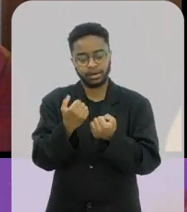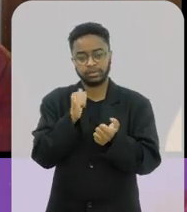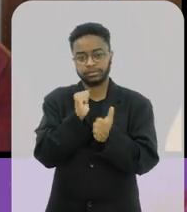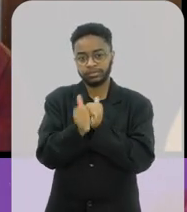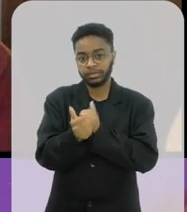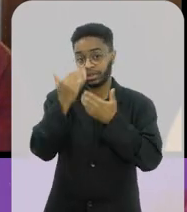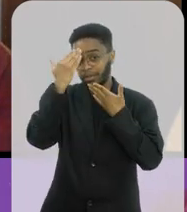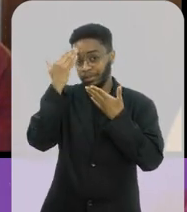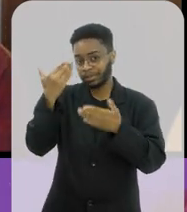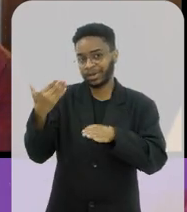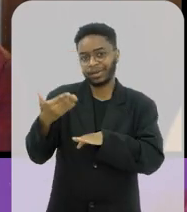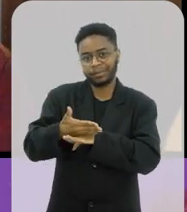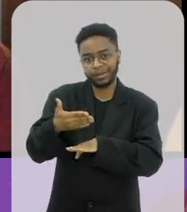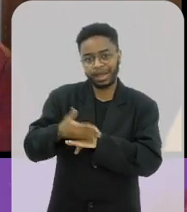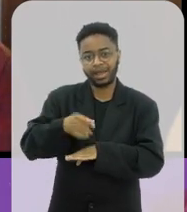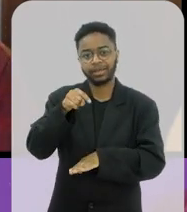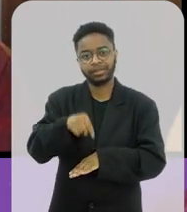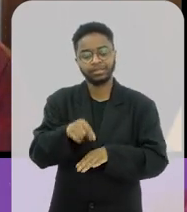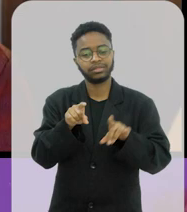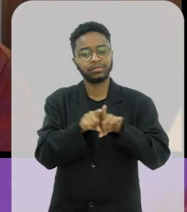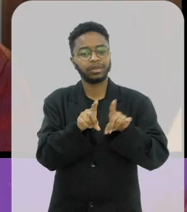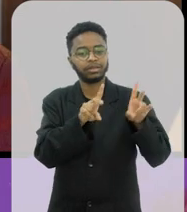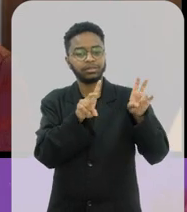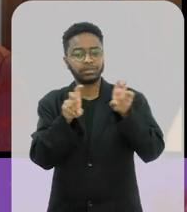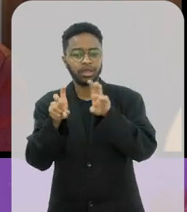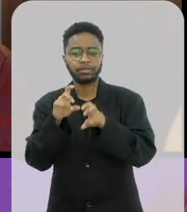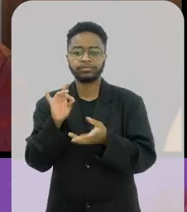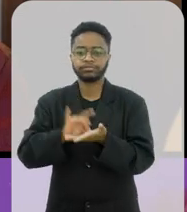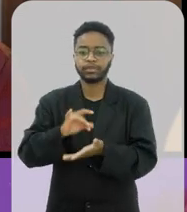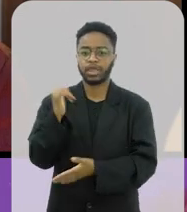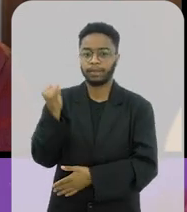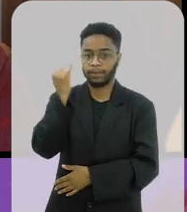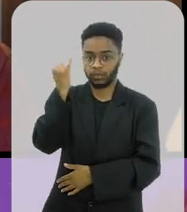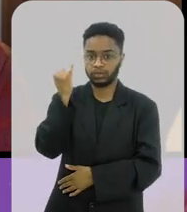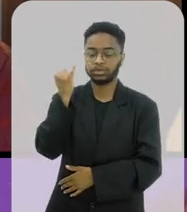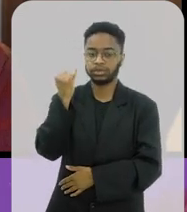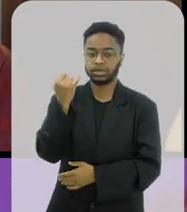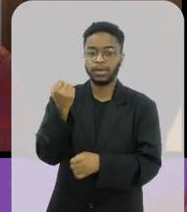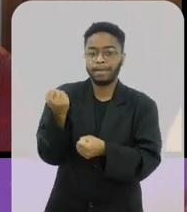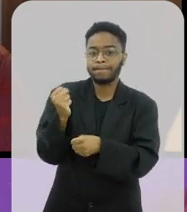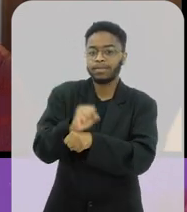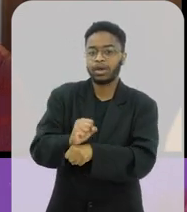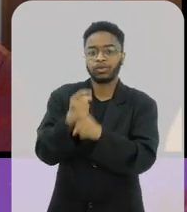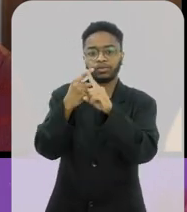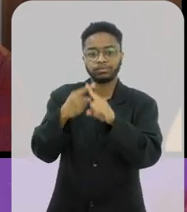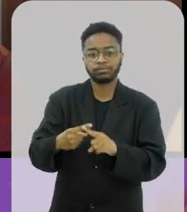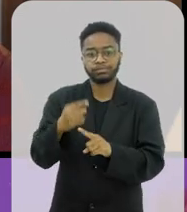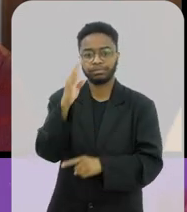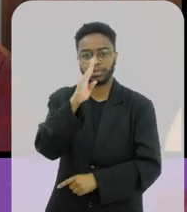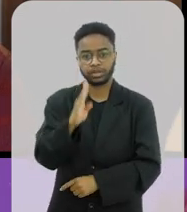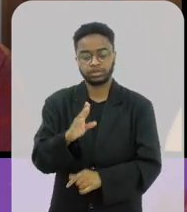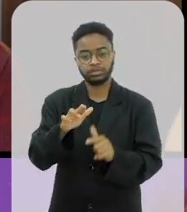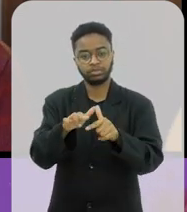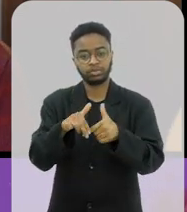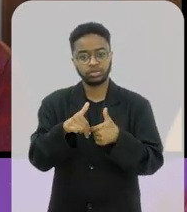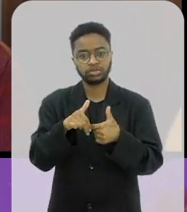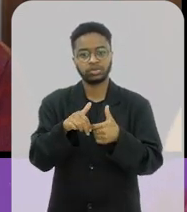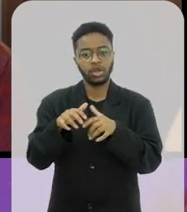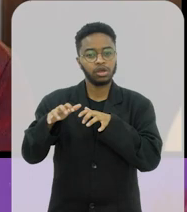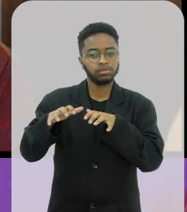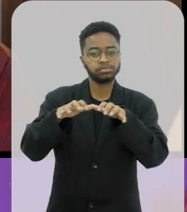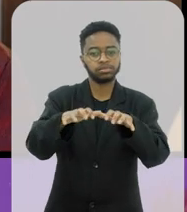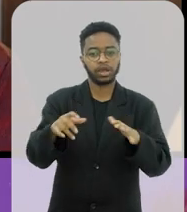Esportiva. Agradeço a sua presença sobre este tema que é muito importante. A paralisação do Campeonato Brasileiro em função